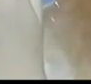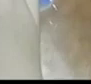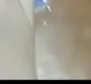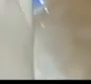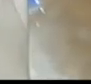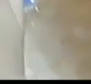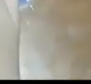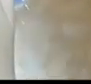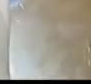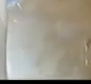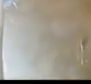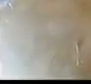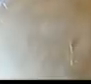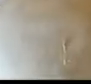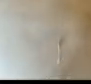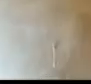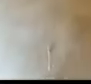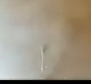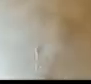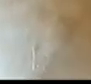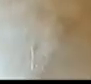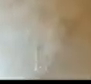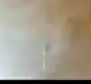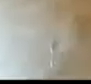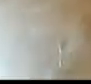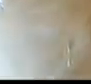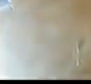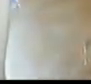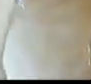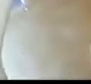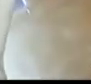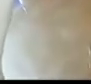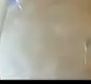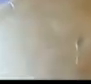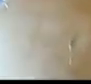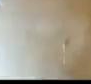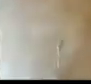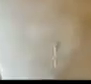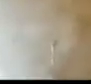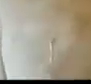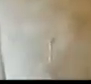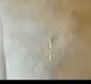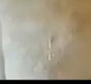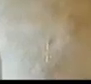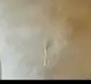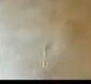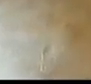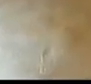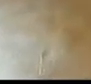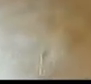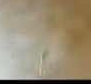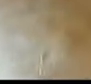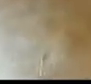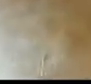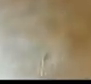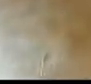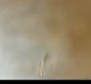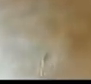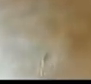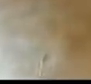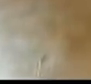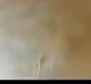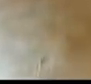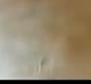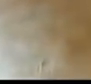ano. Tudo bem com vocês? Hoje, a professora Roberta está trabalhando com vocês na unidade 24,